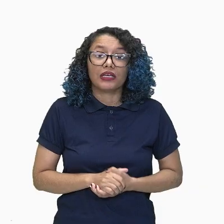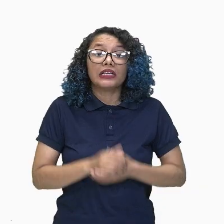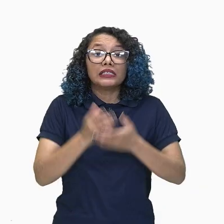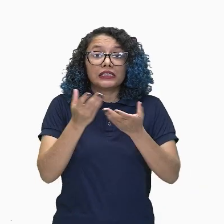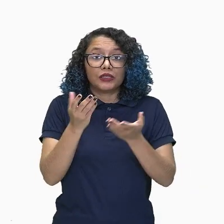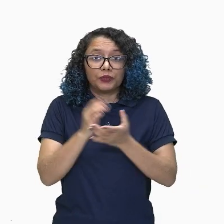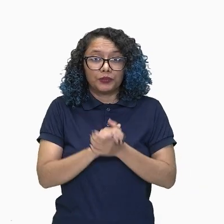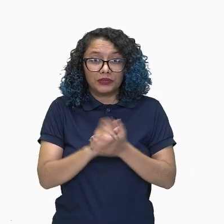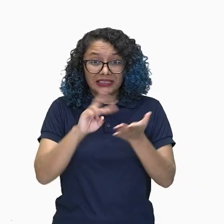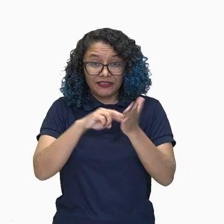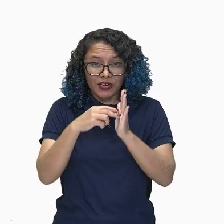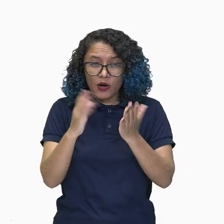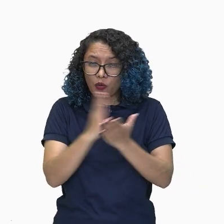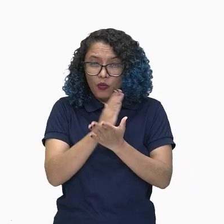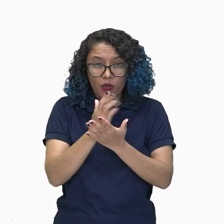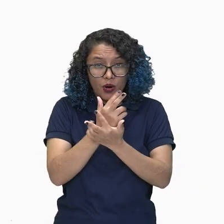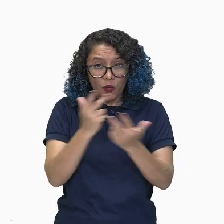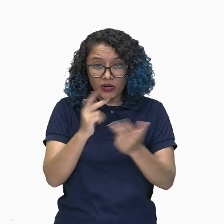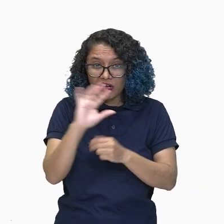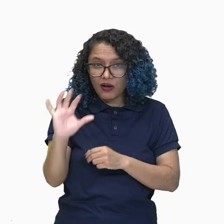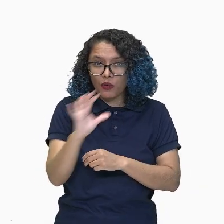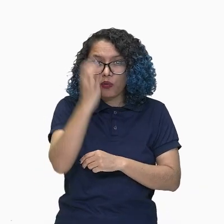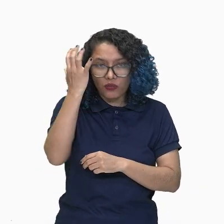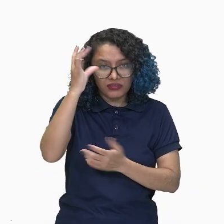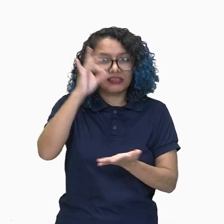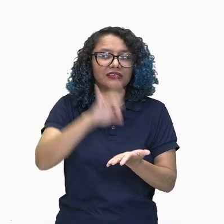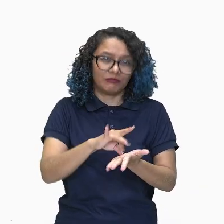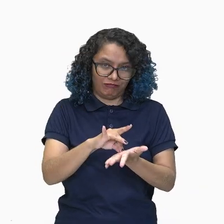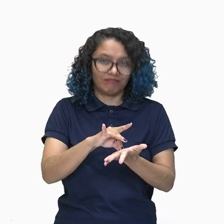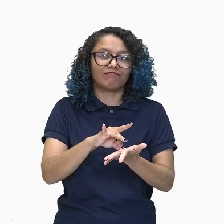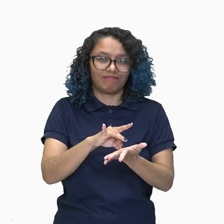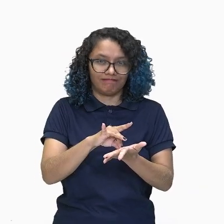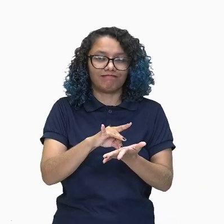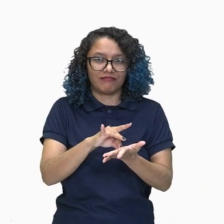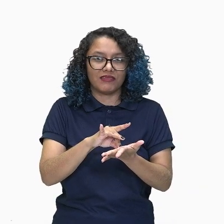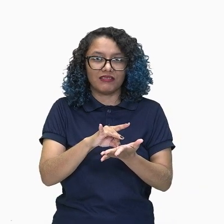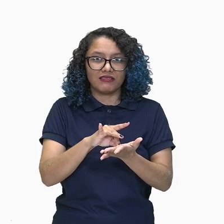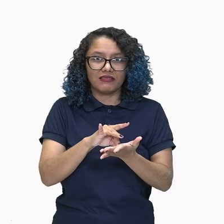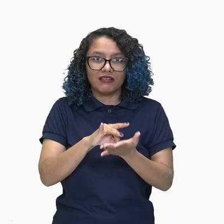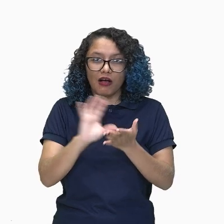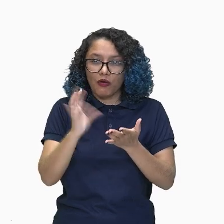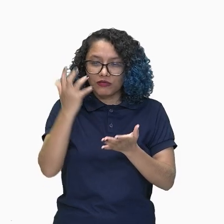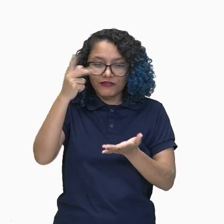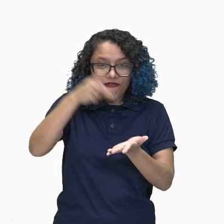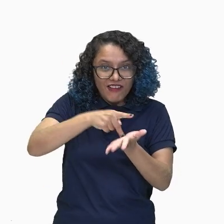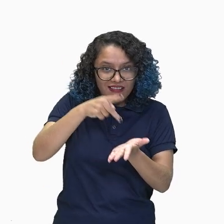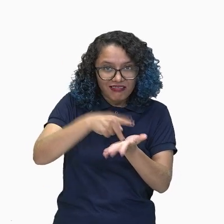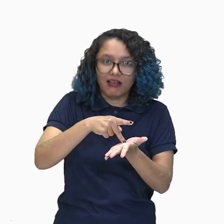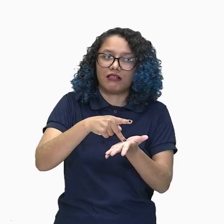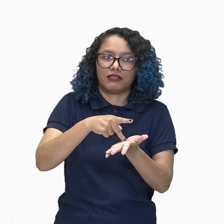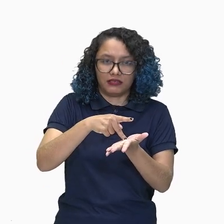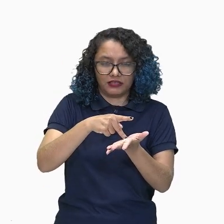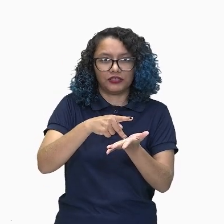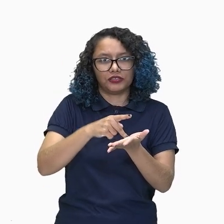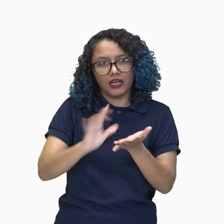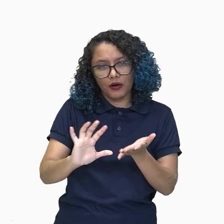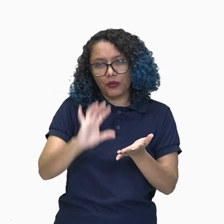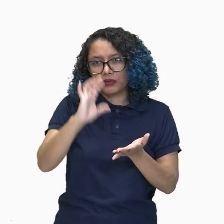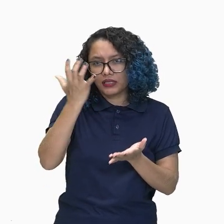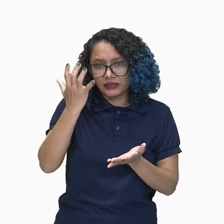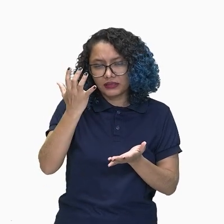é algo que realmente aconteceu, é algo real, certo? que aconteceu ou que existe que pode